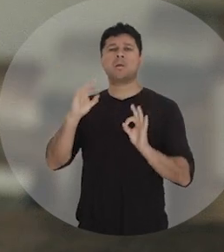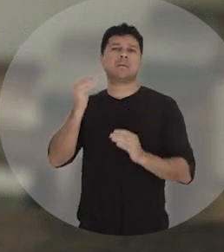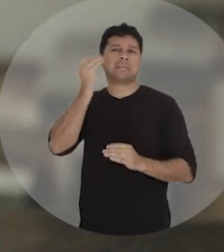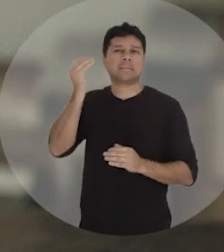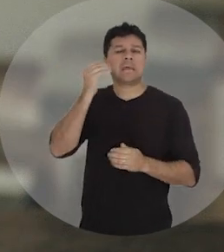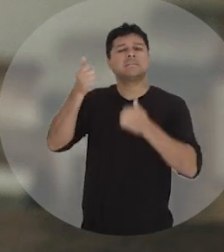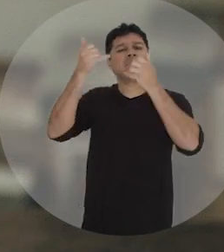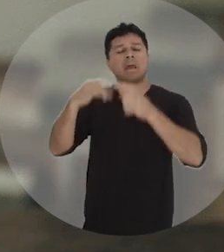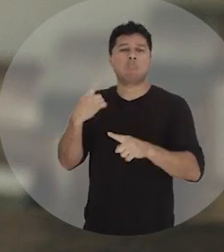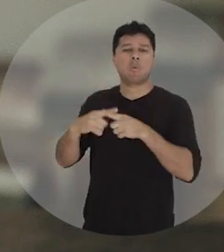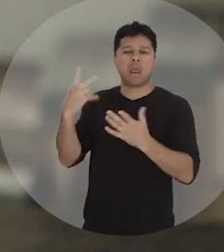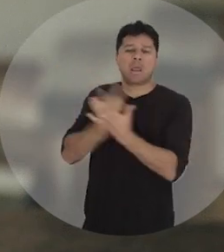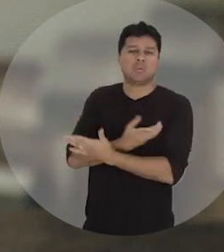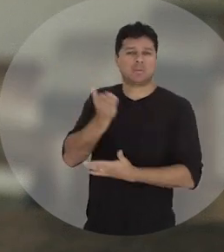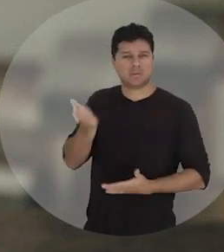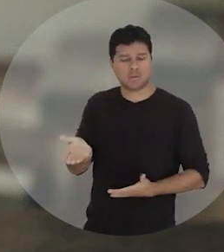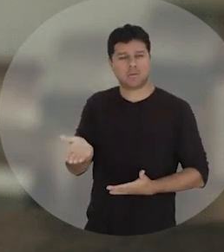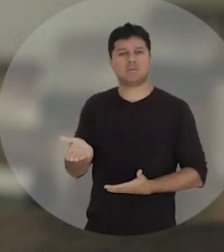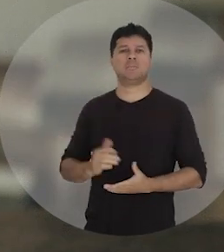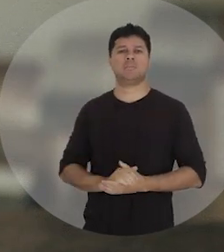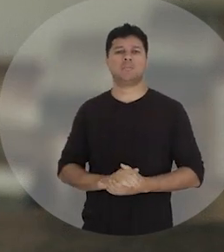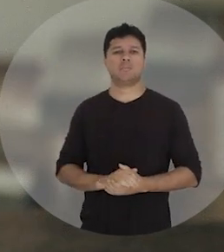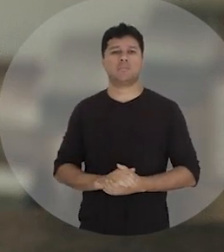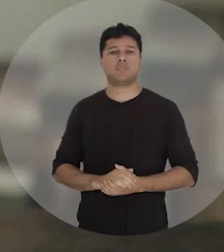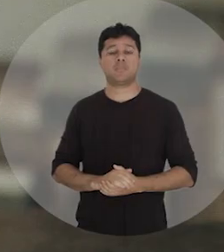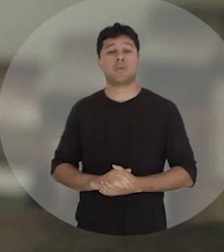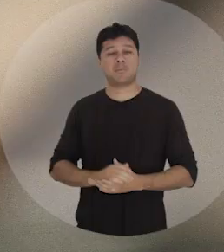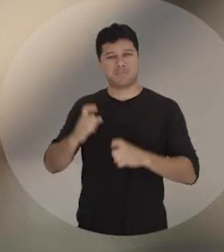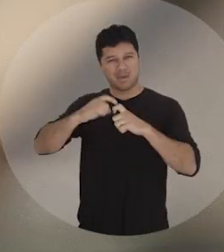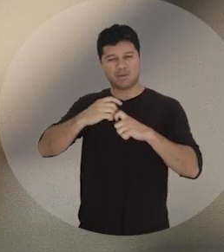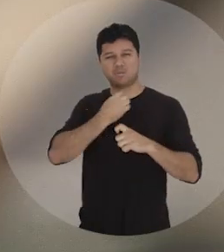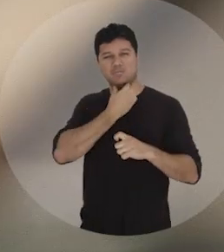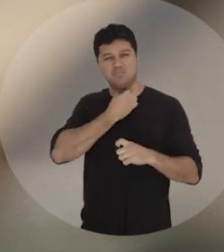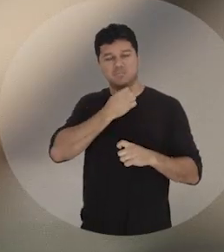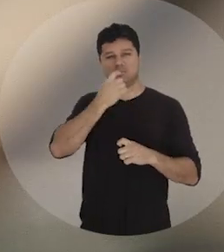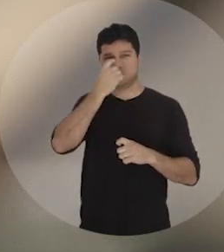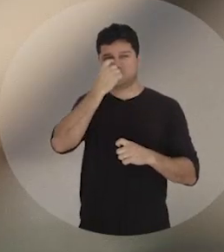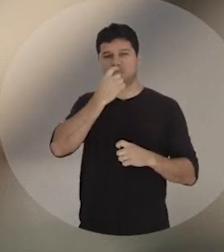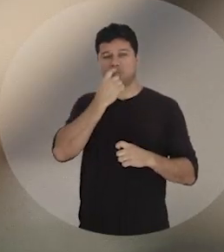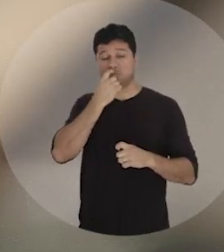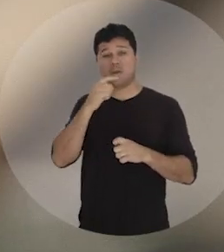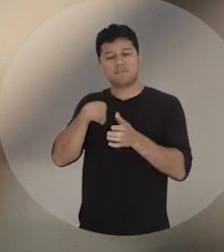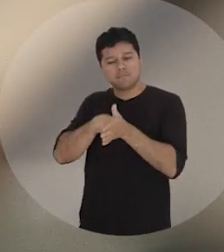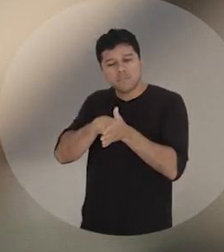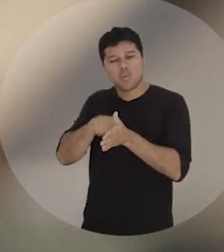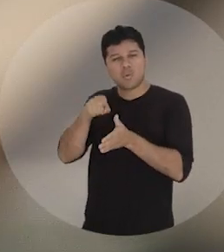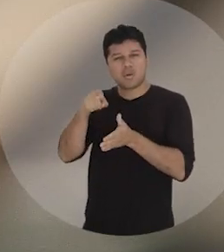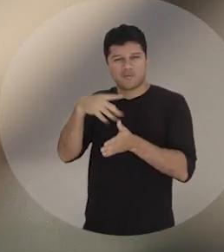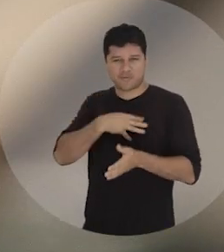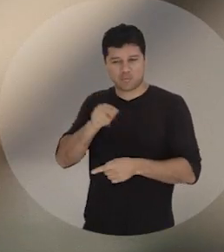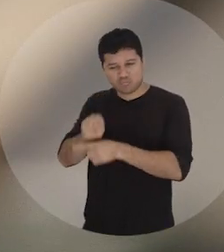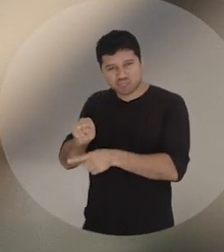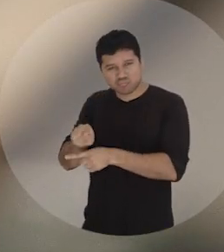família, né, que justificassem ou que a gente pudesse pensar, ah, isso pode acontecer. A otorrina que cuida hoje, né, dos meus